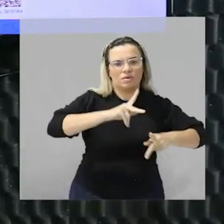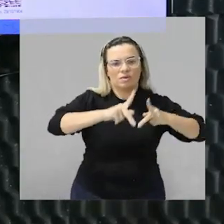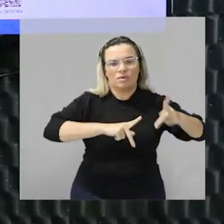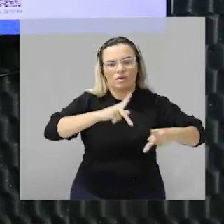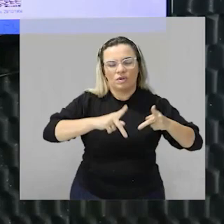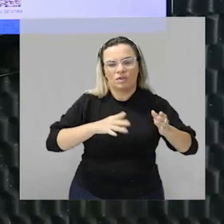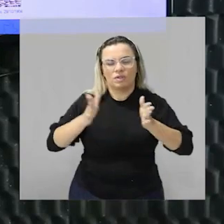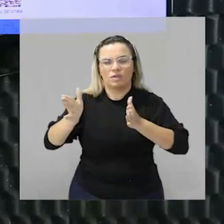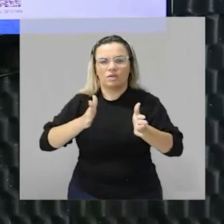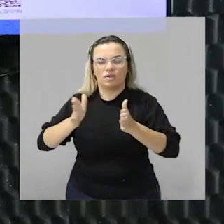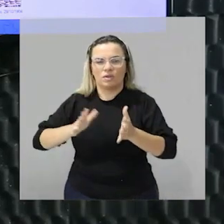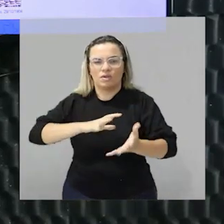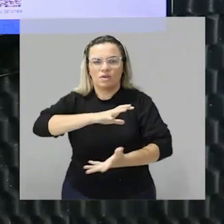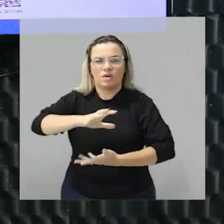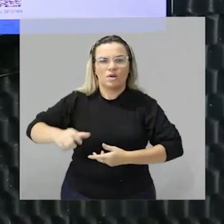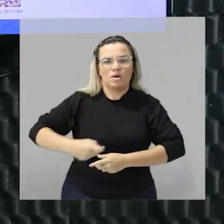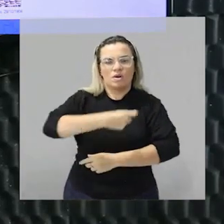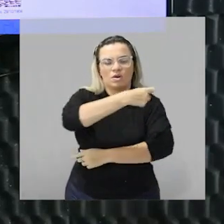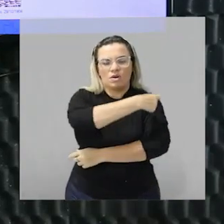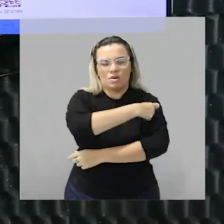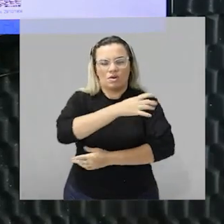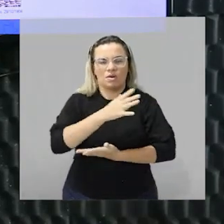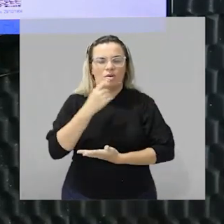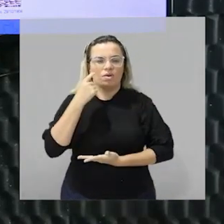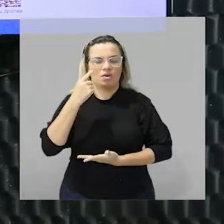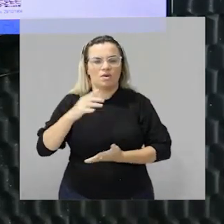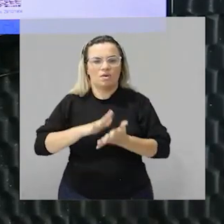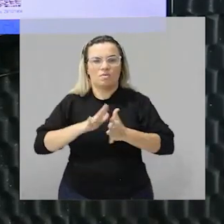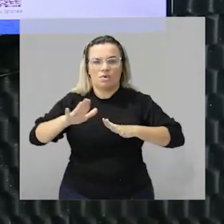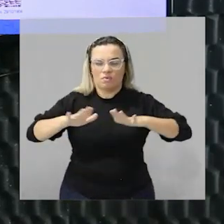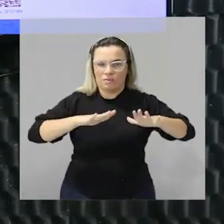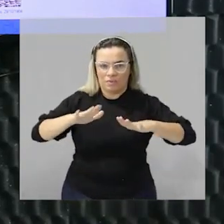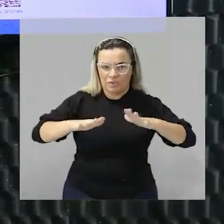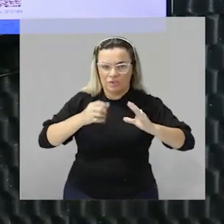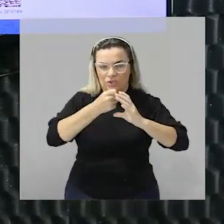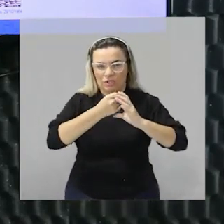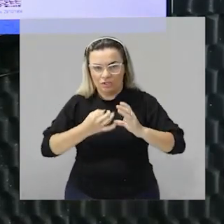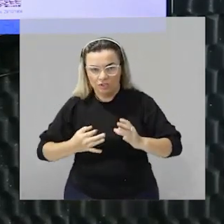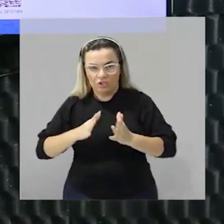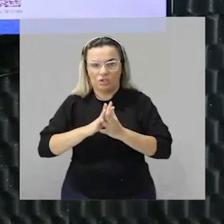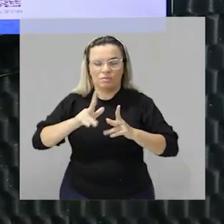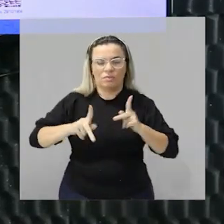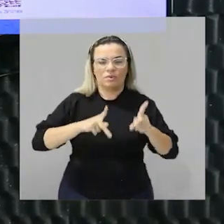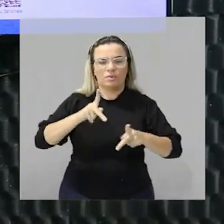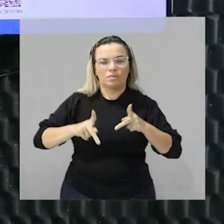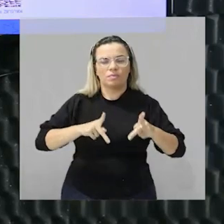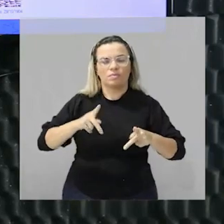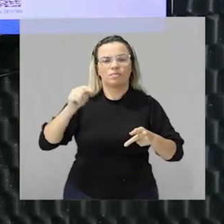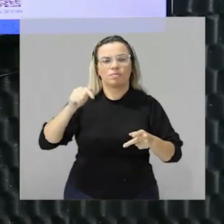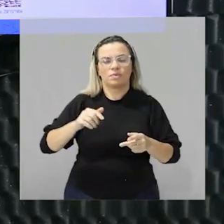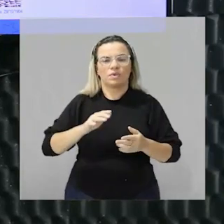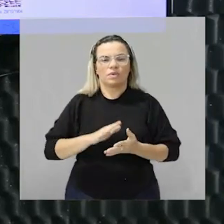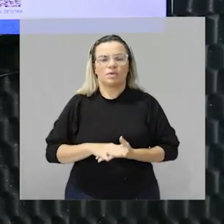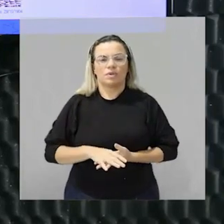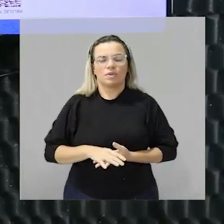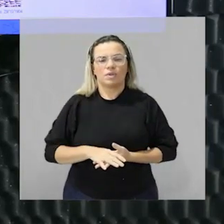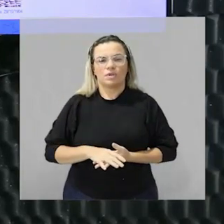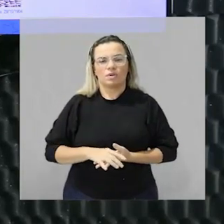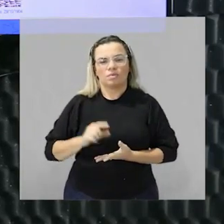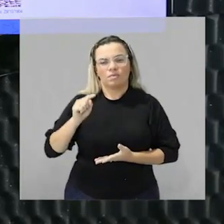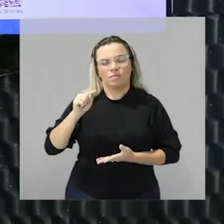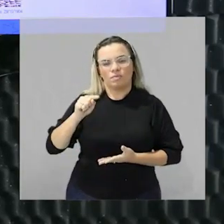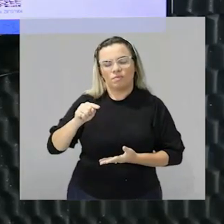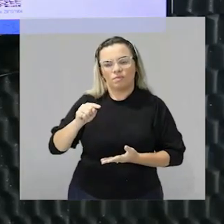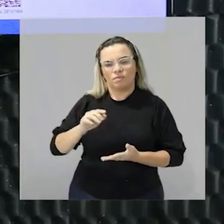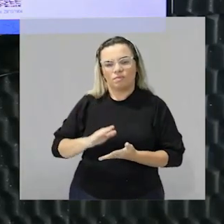Observe que nós estamos diante de um movimento que ele tem um caráter popular. Um movimento que ele se dá contra